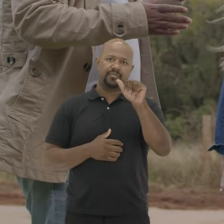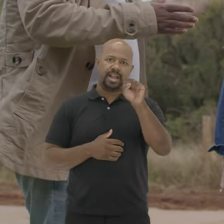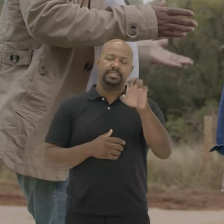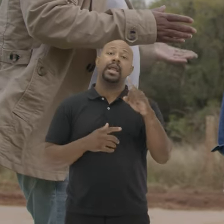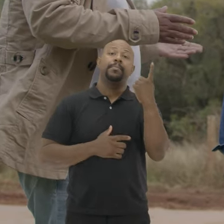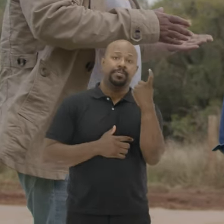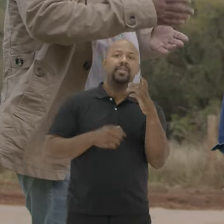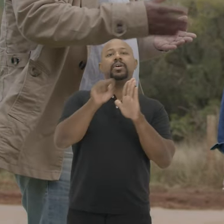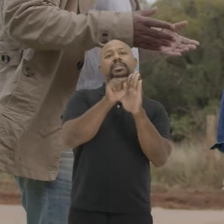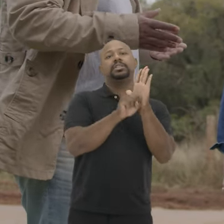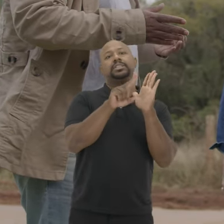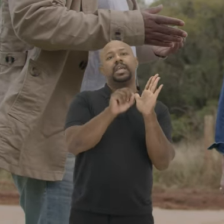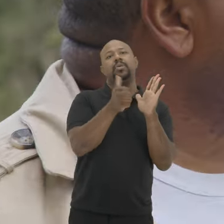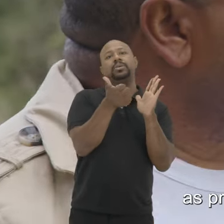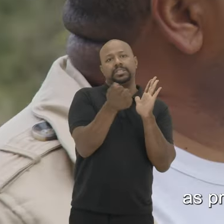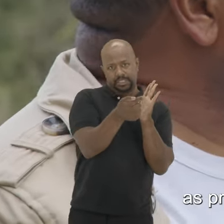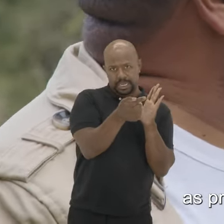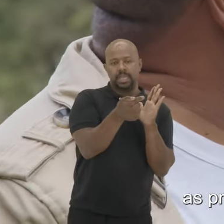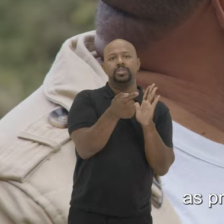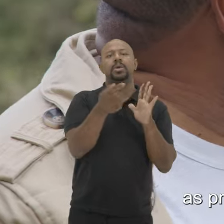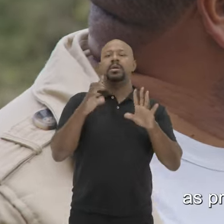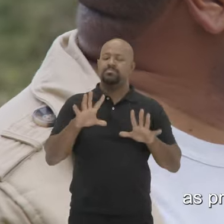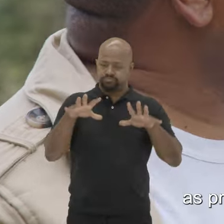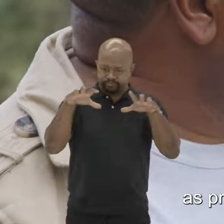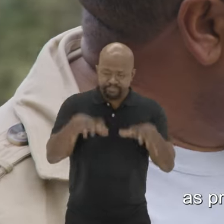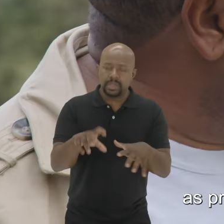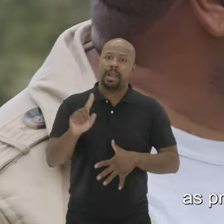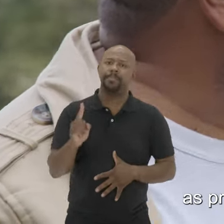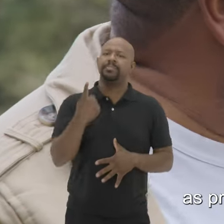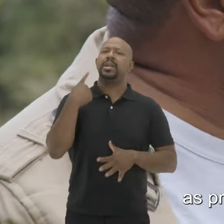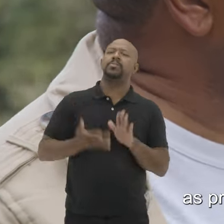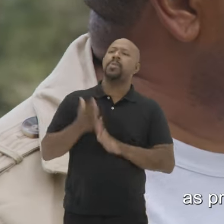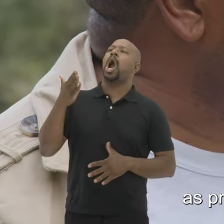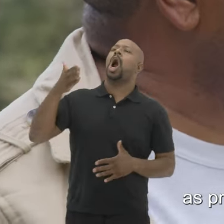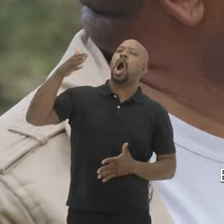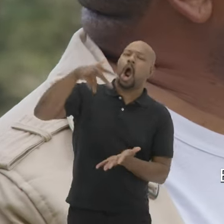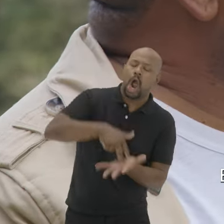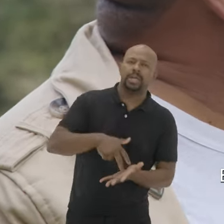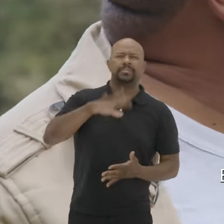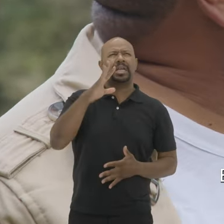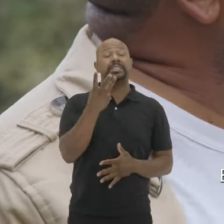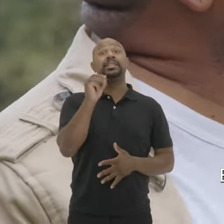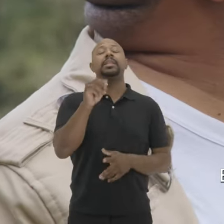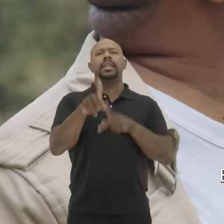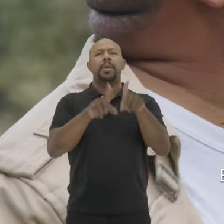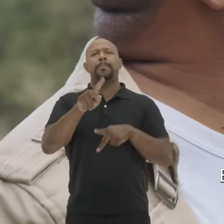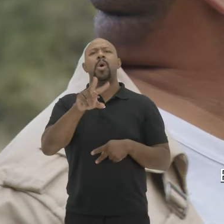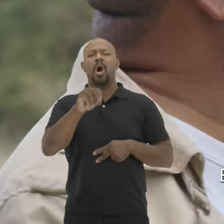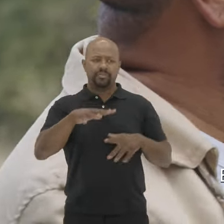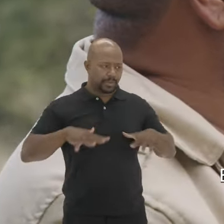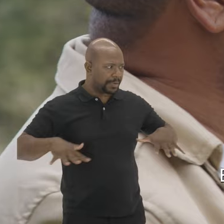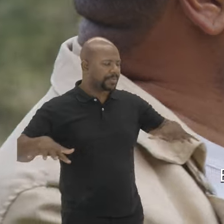fases A primeira foi no século 17 quando se estabeleceu aqui as primeiras retições da primeira fase eram mais de 30